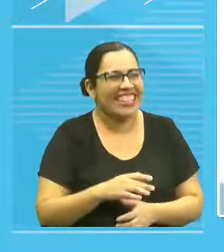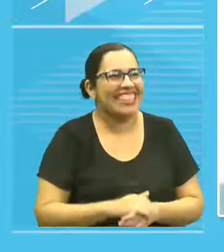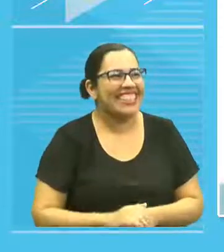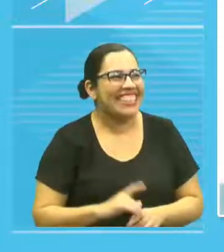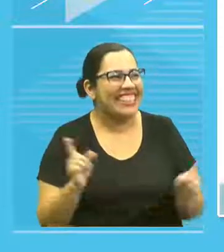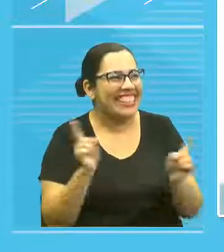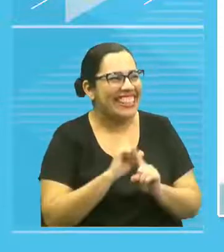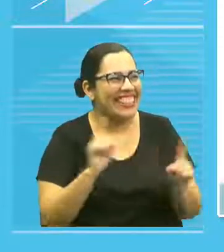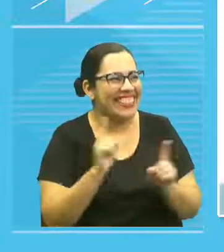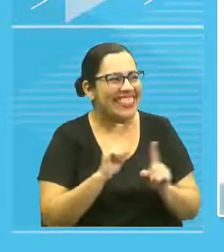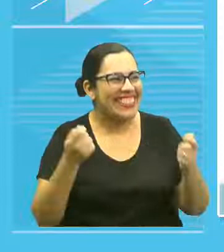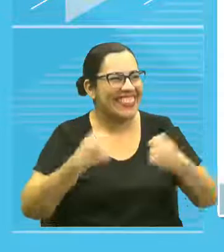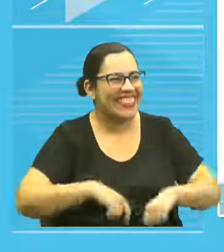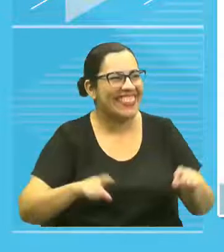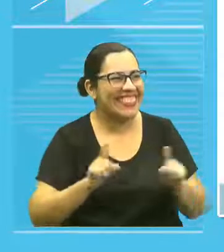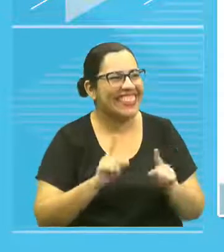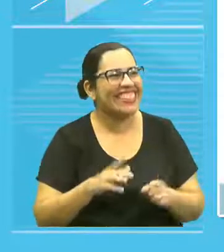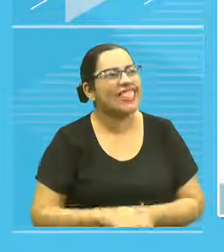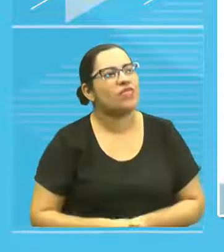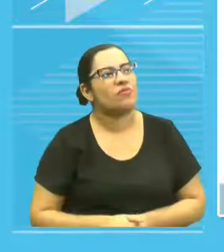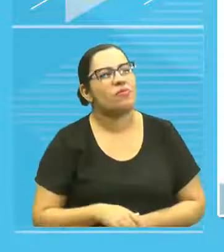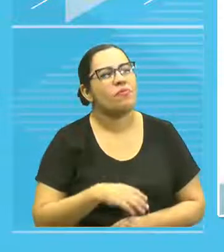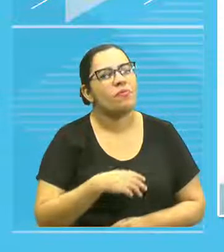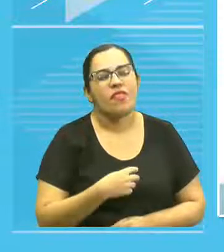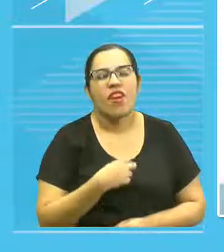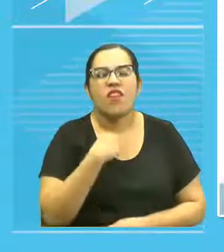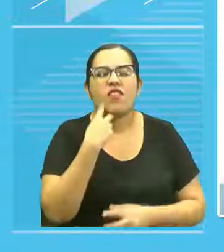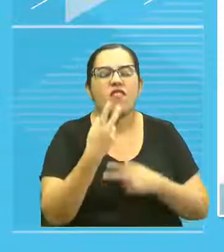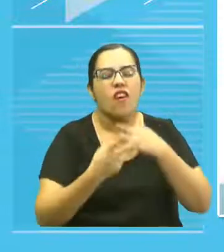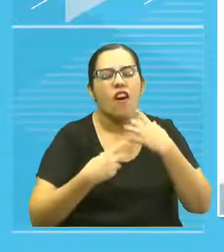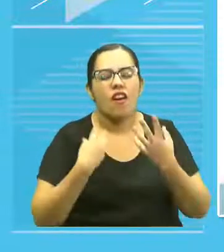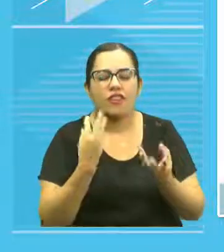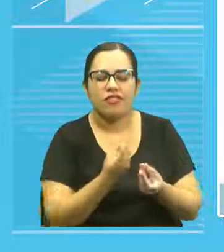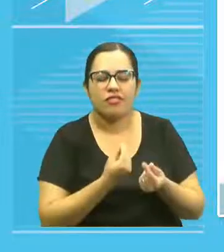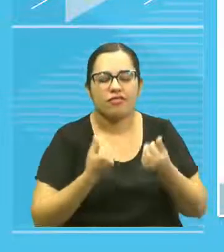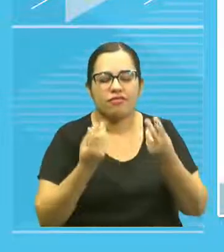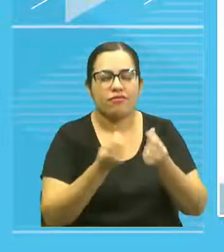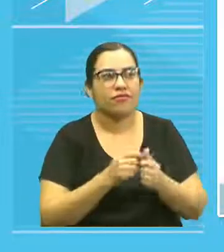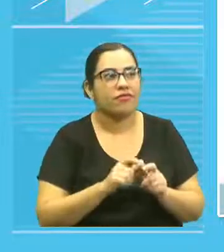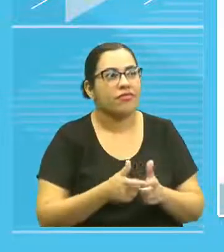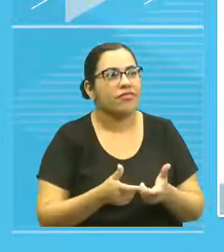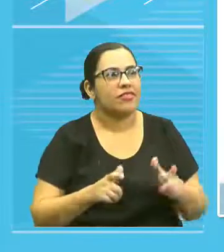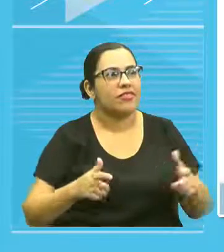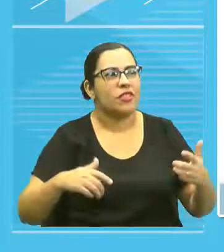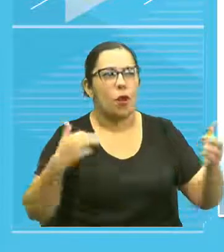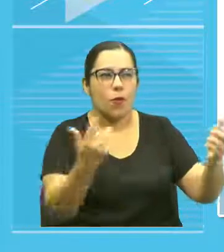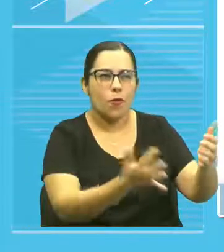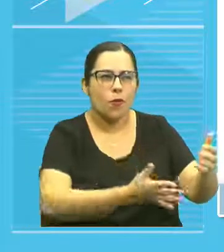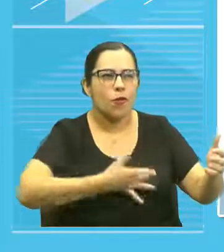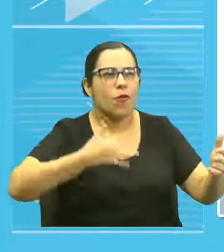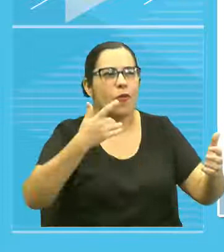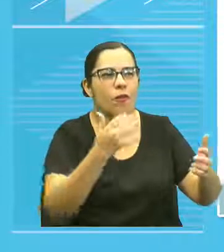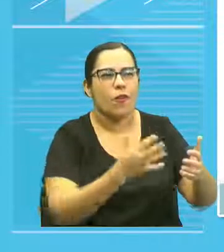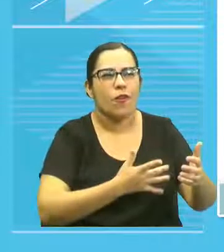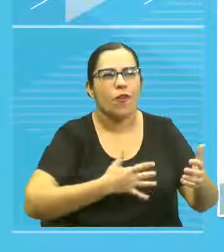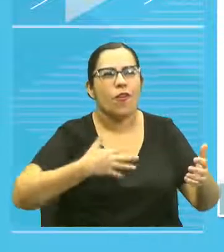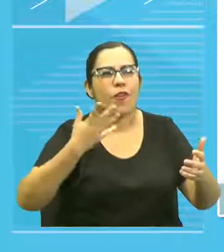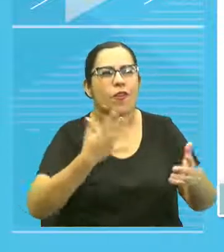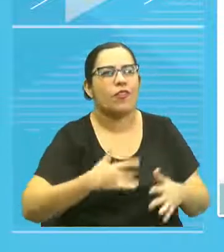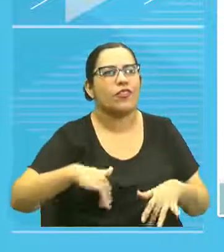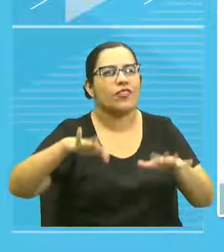ficar doidinha do juízo para traduzir vozes veladas veludosas vozes volux dos violões vozes veladas